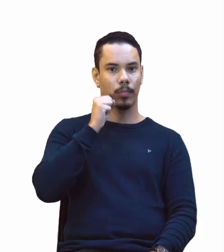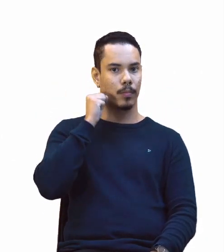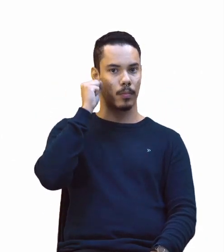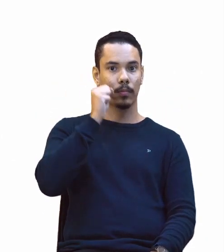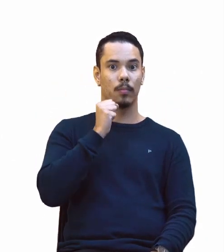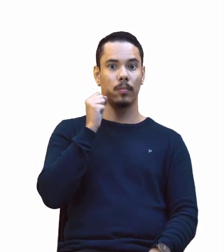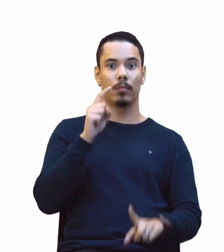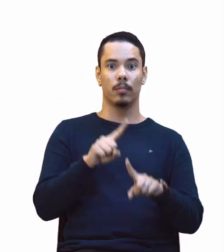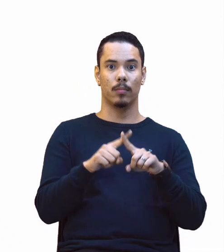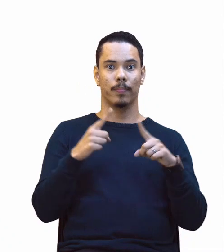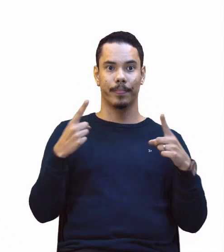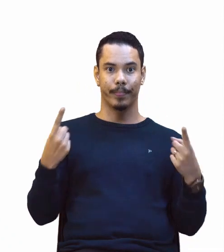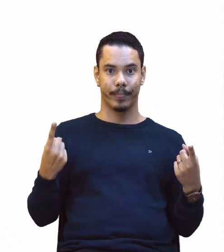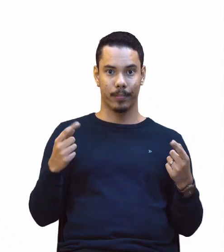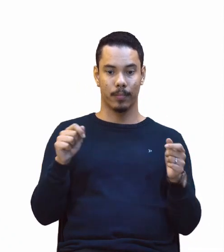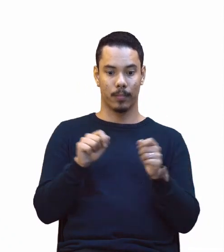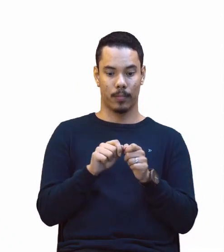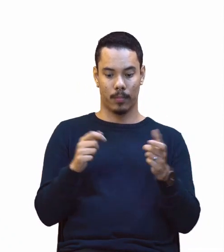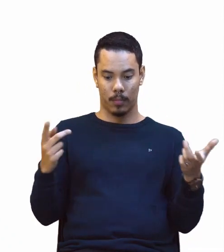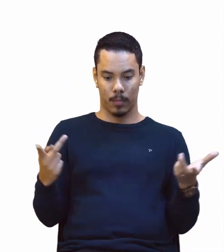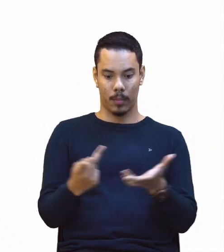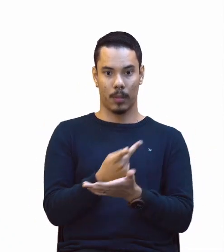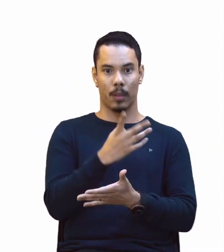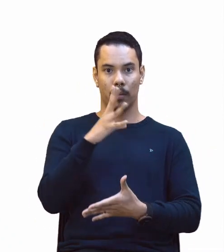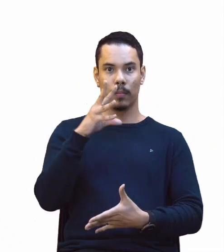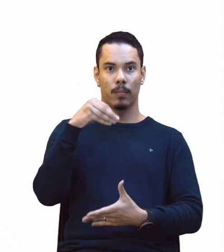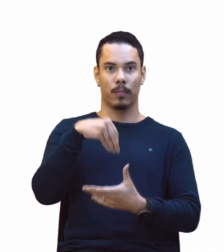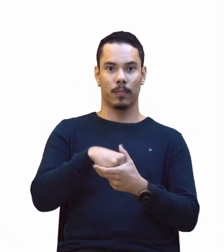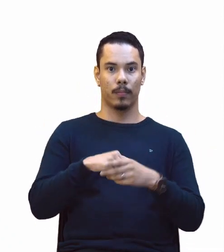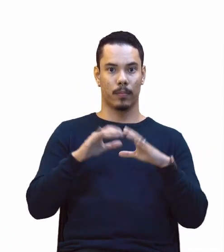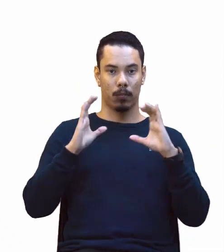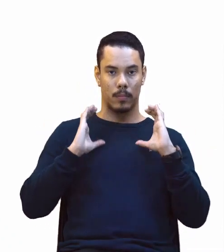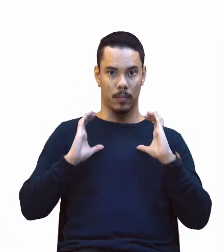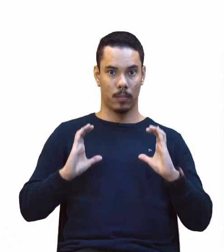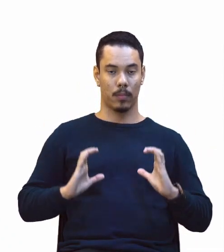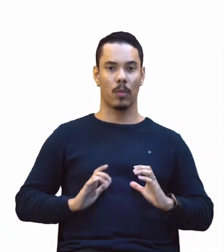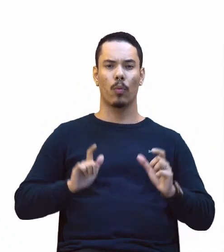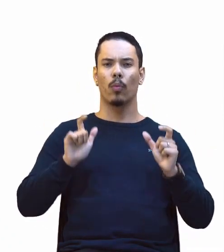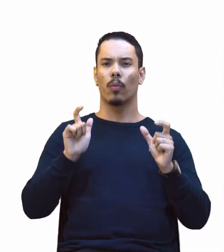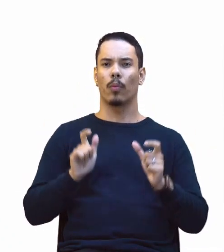a sua realização se dava pelos cidadãos aonde?